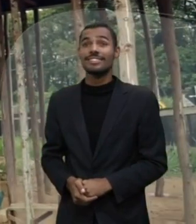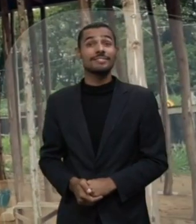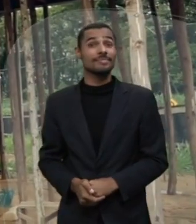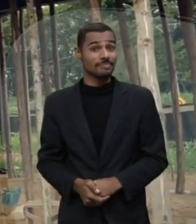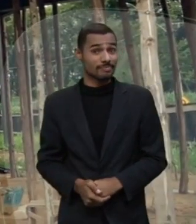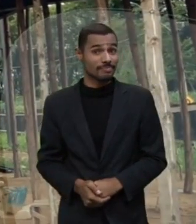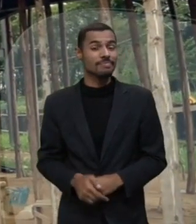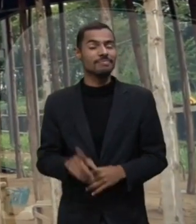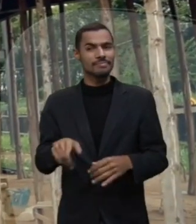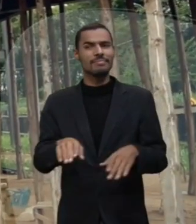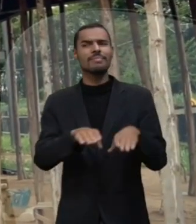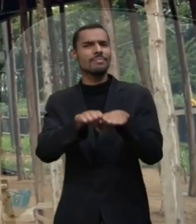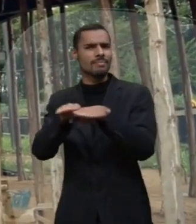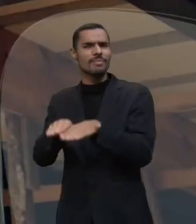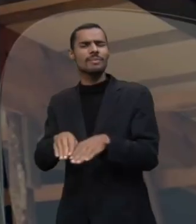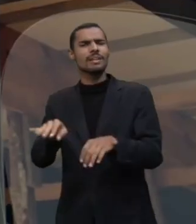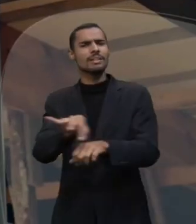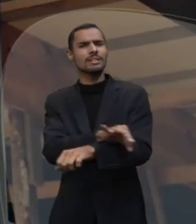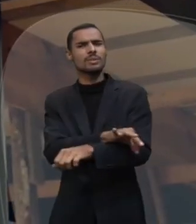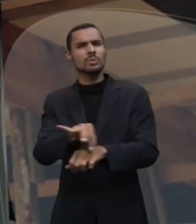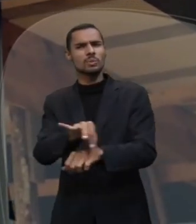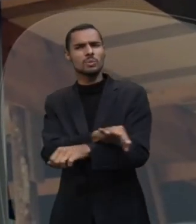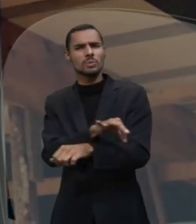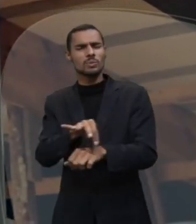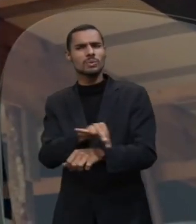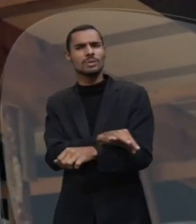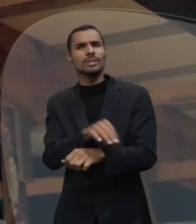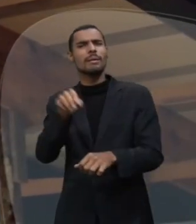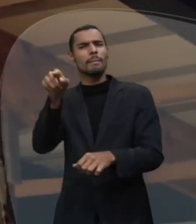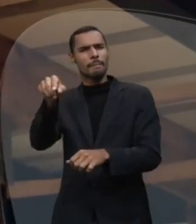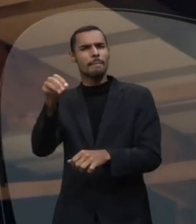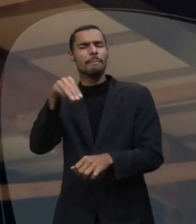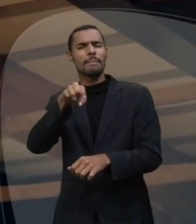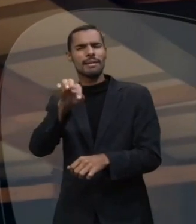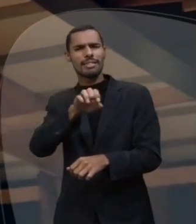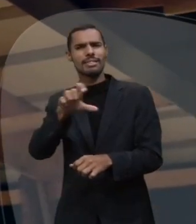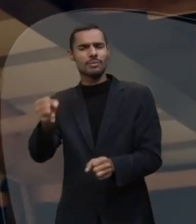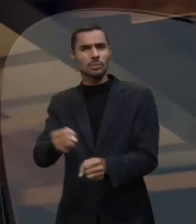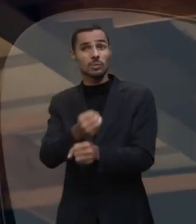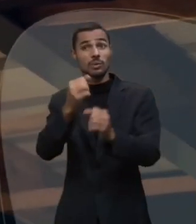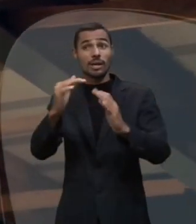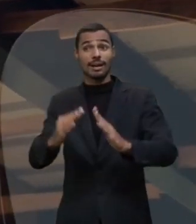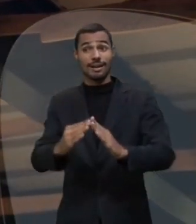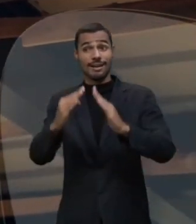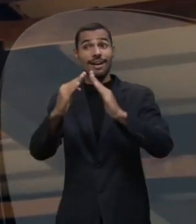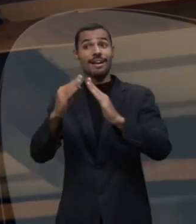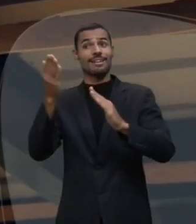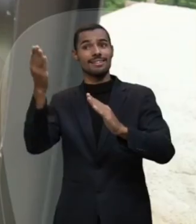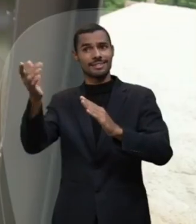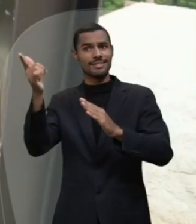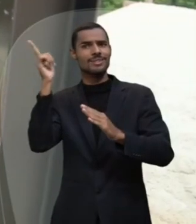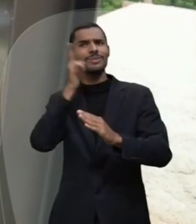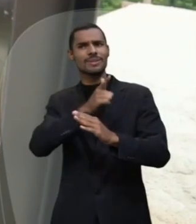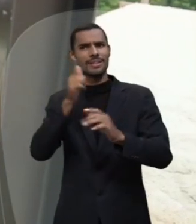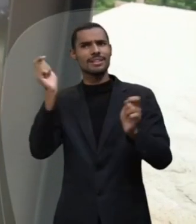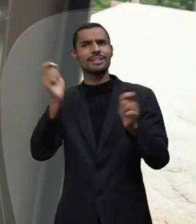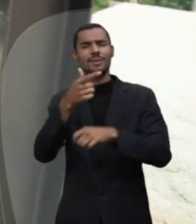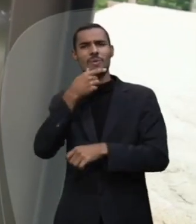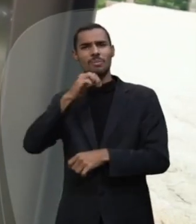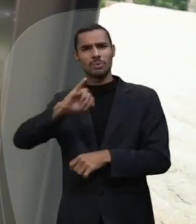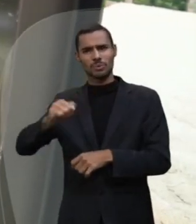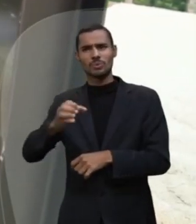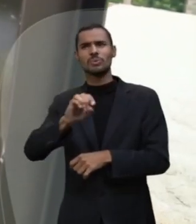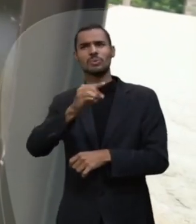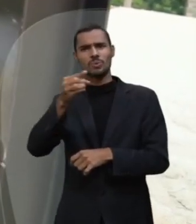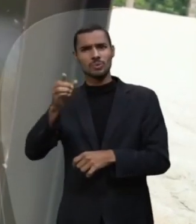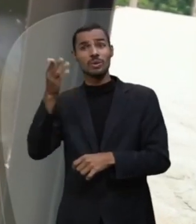Ainda incomum na arquitetura residencial, o uso de estruturas metálicas na construção de casas vem ganhando espaço de acordo com João